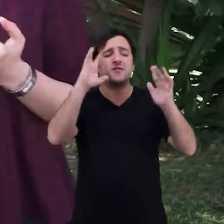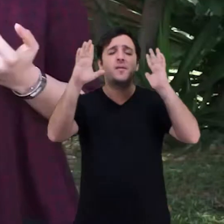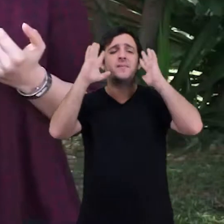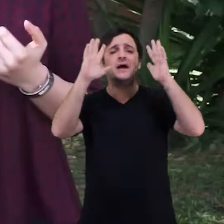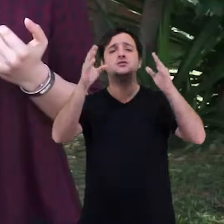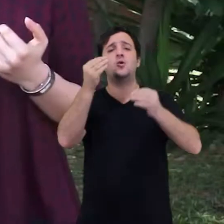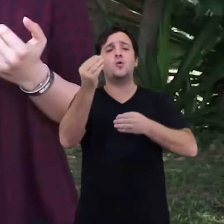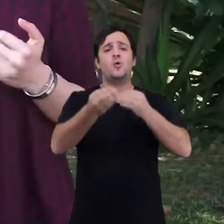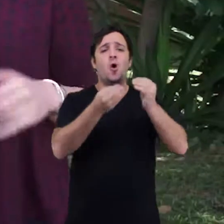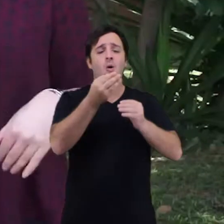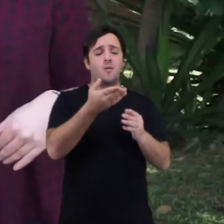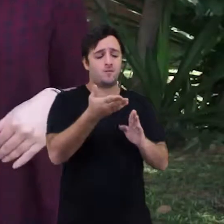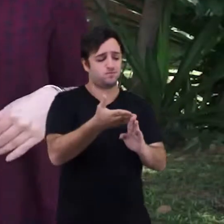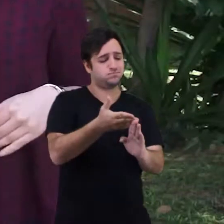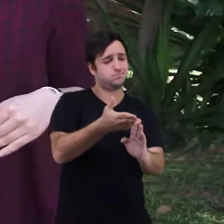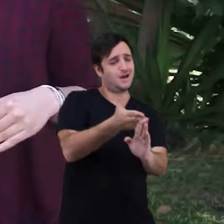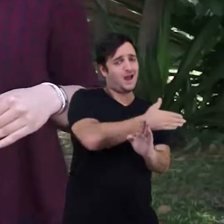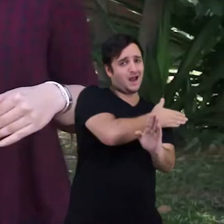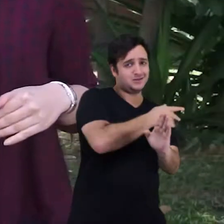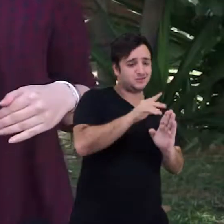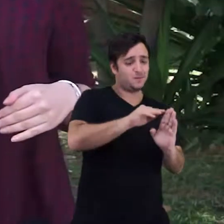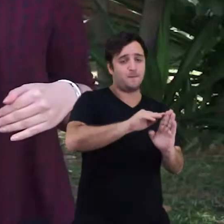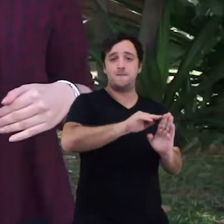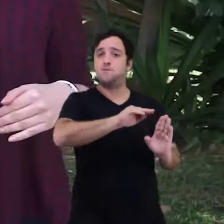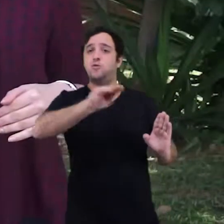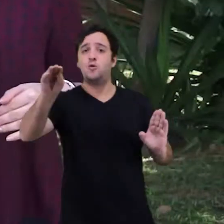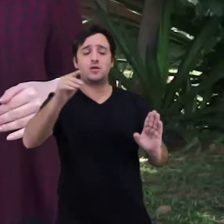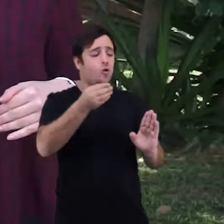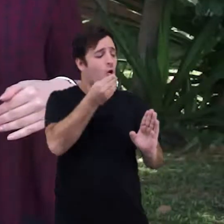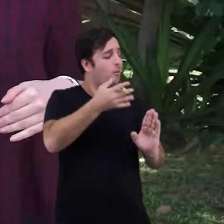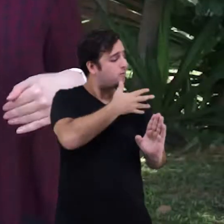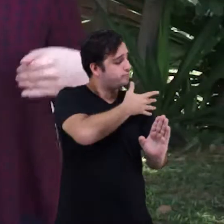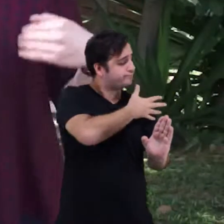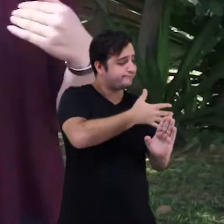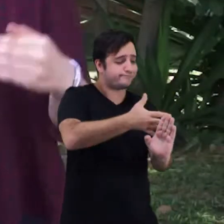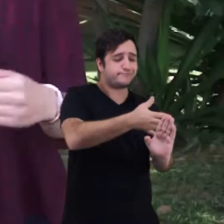na etapa pré-migratória, existem várias